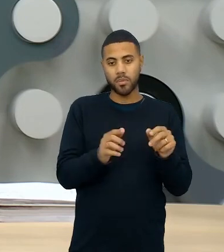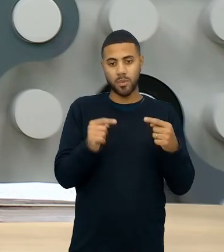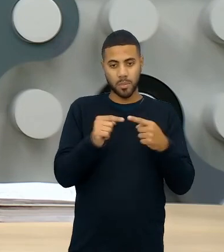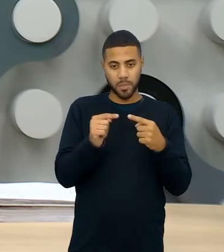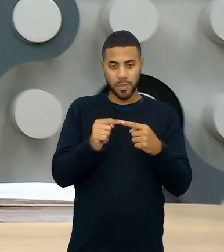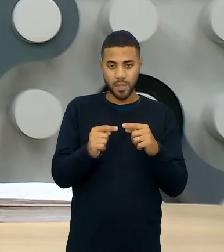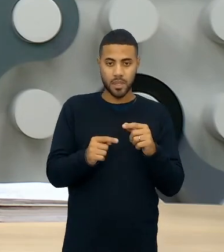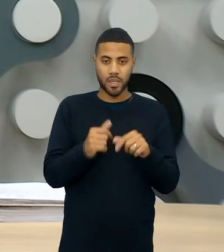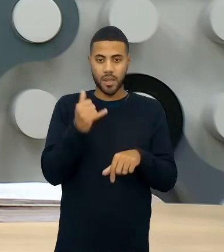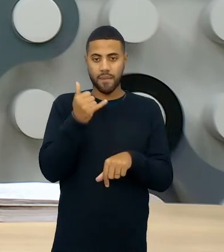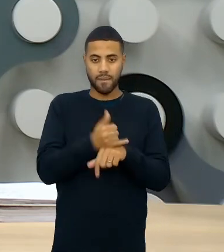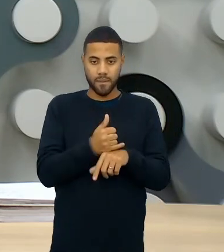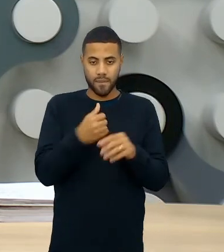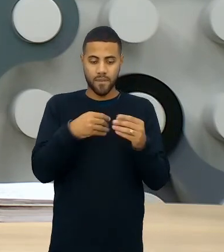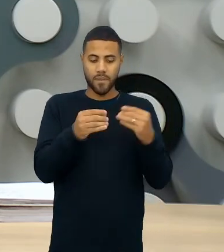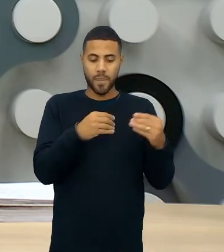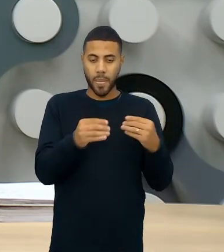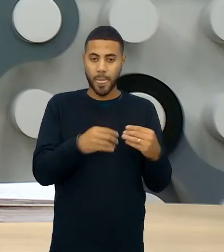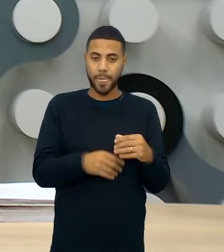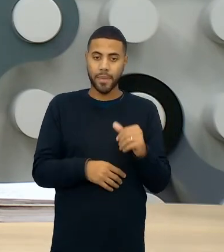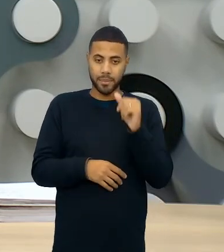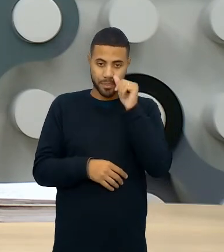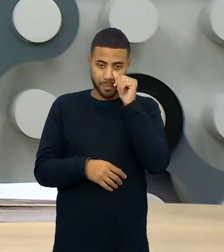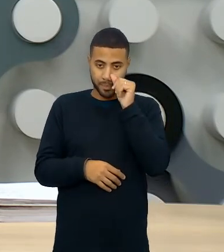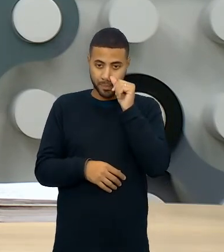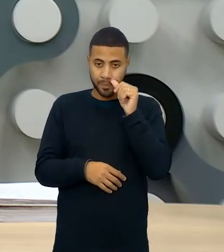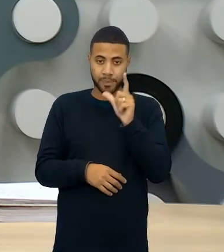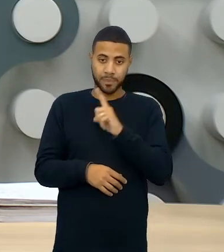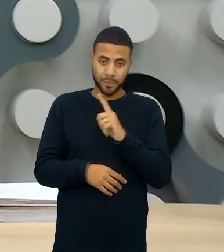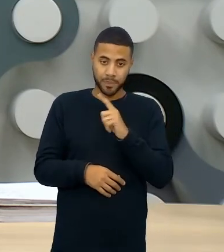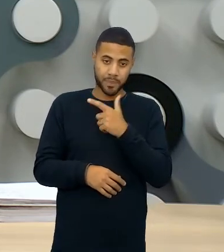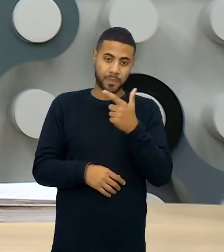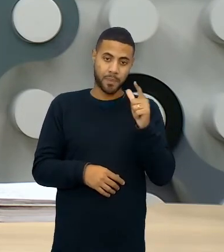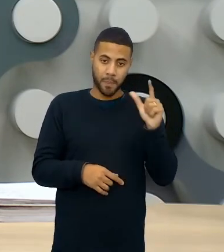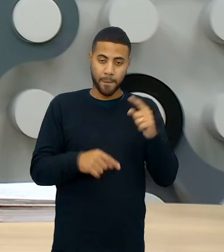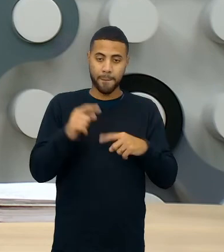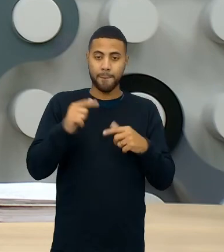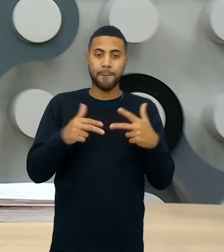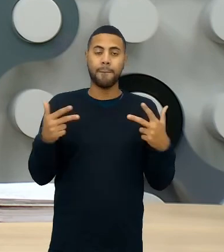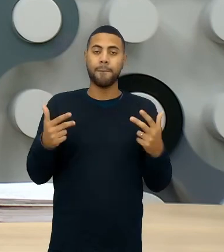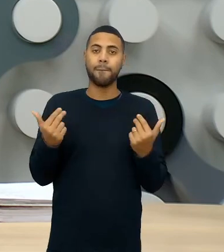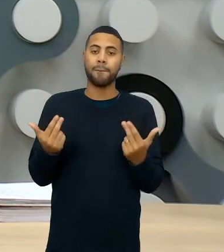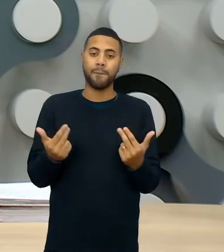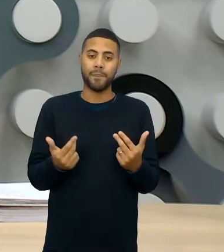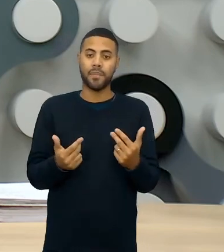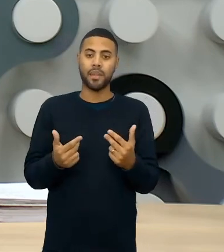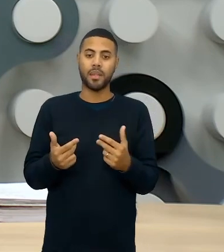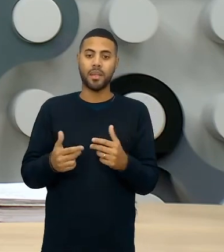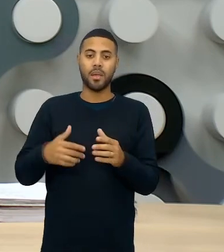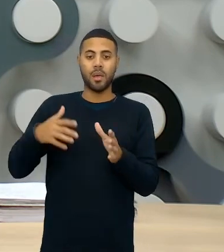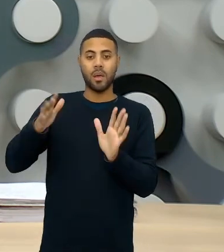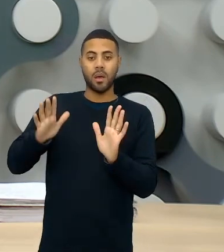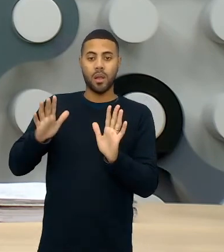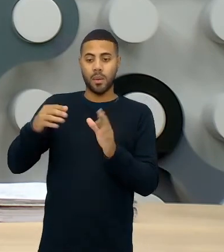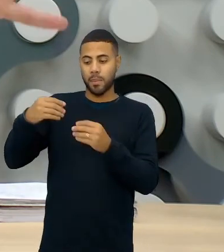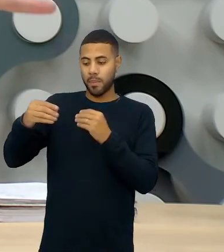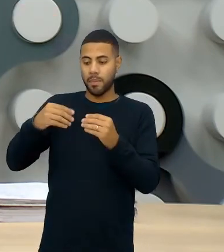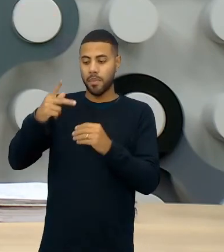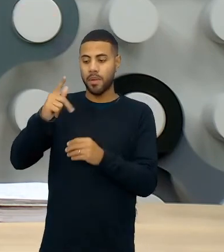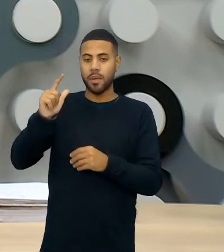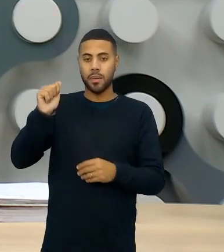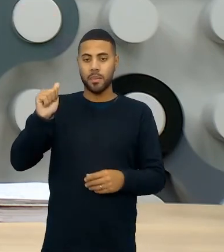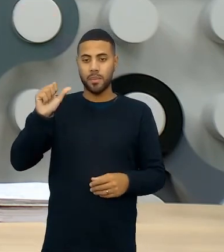alumínio. É um processo parecido que ocorre aí com outros materiais. O plástico também tem que ser triturado,